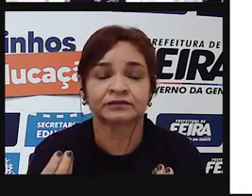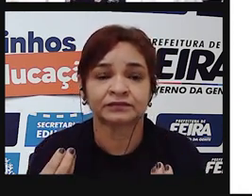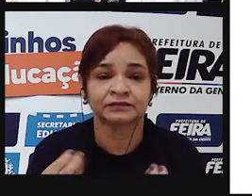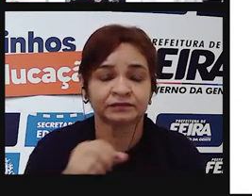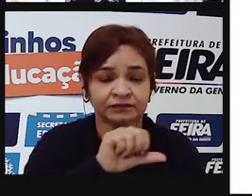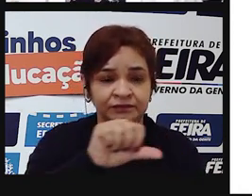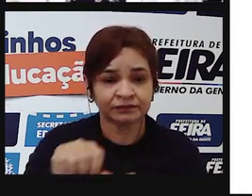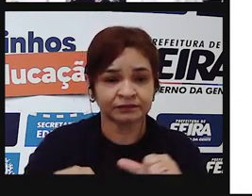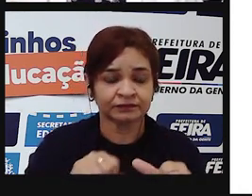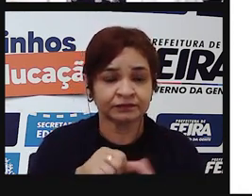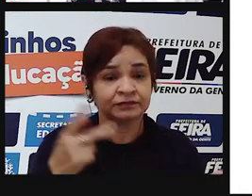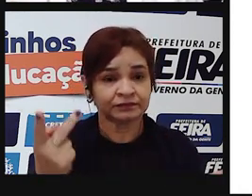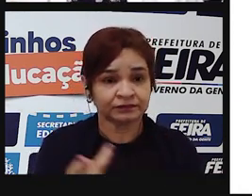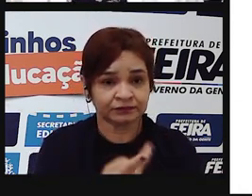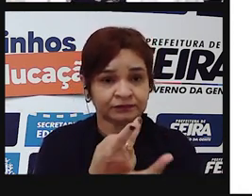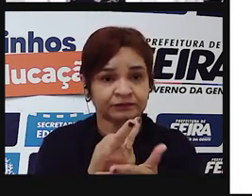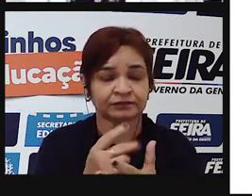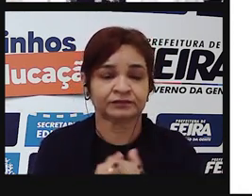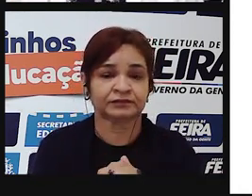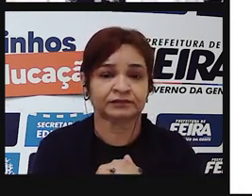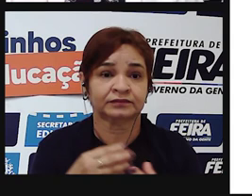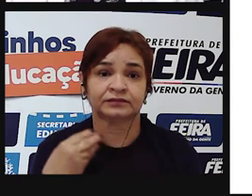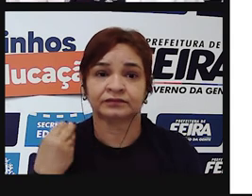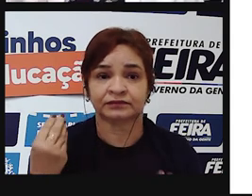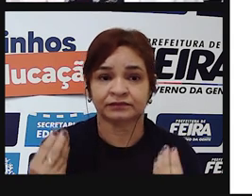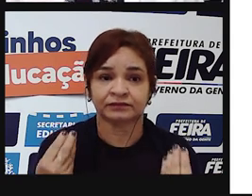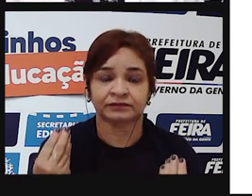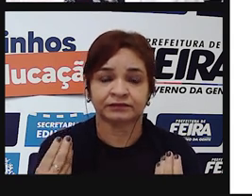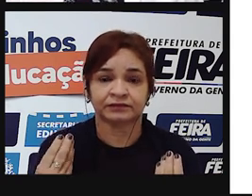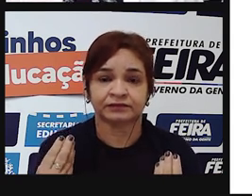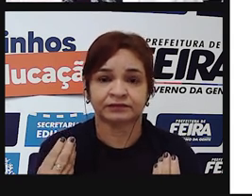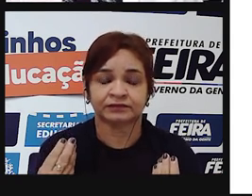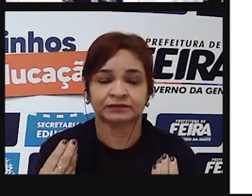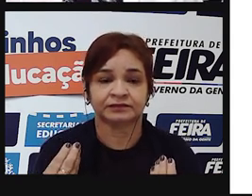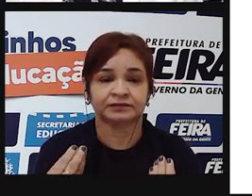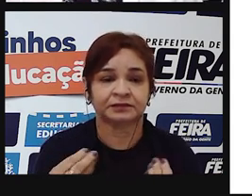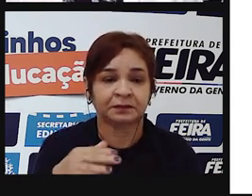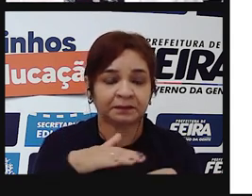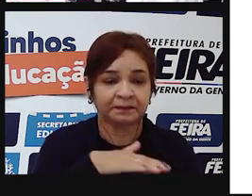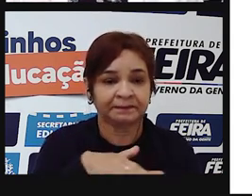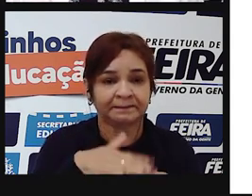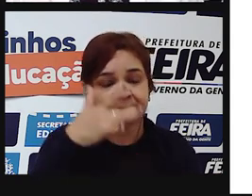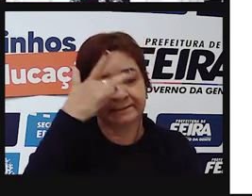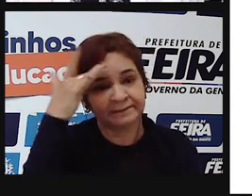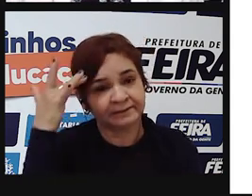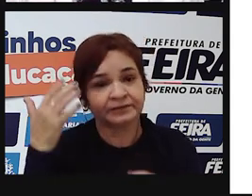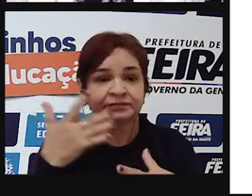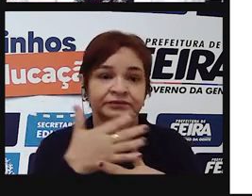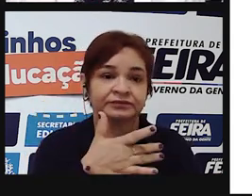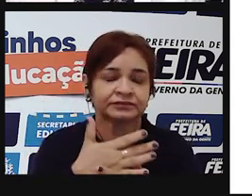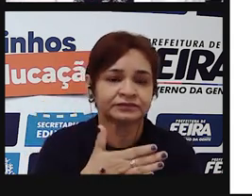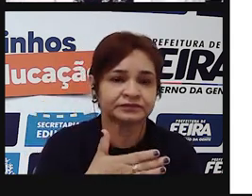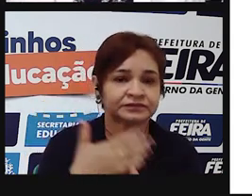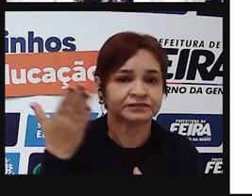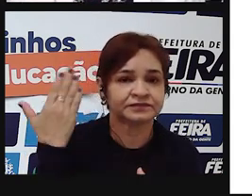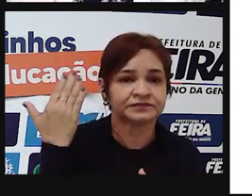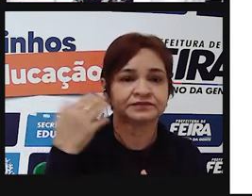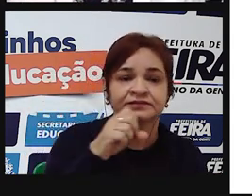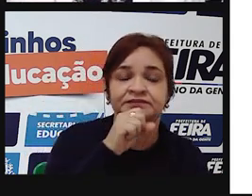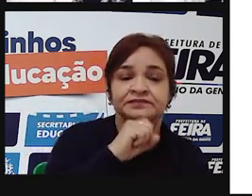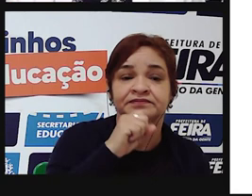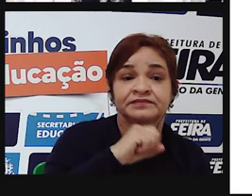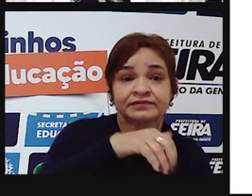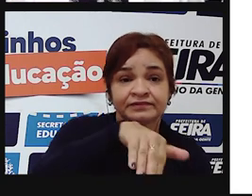essas transformações ocorreram. Quem sabe entrevistar pessoas da cidade, os moradores mais antigos